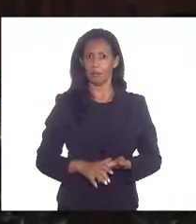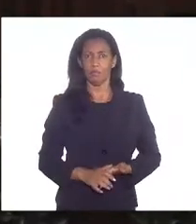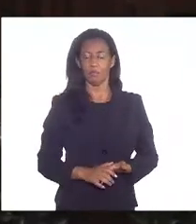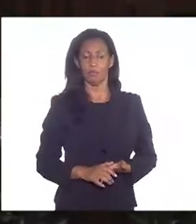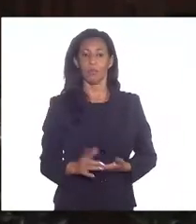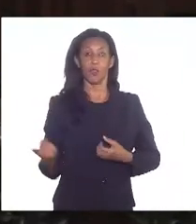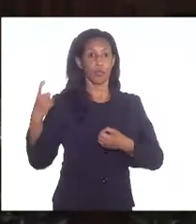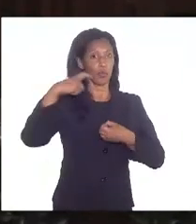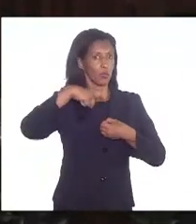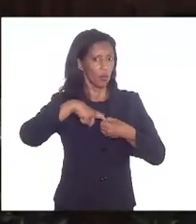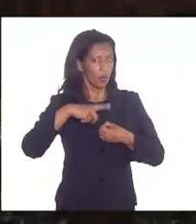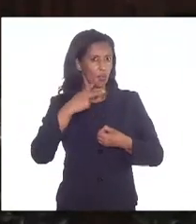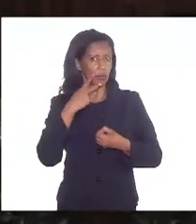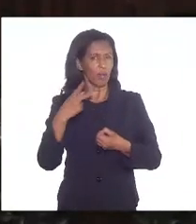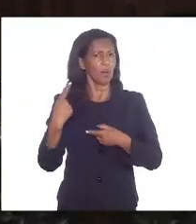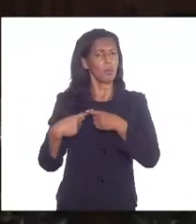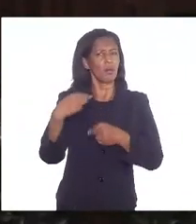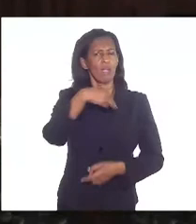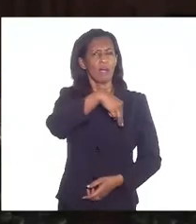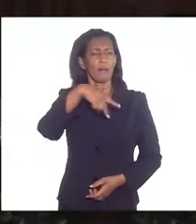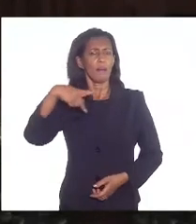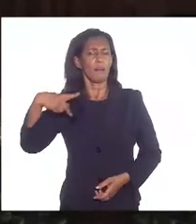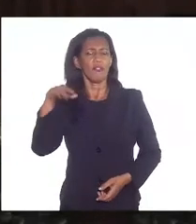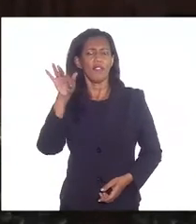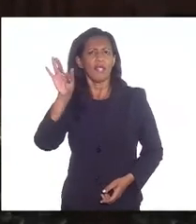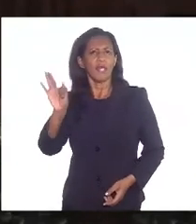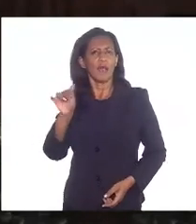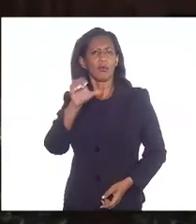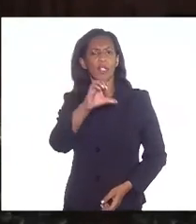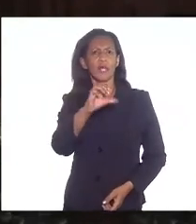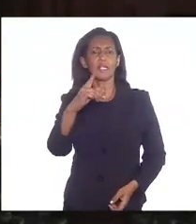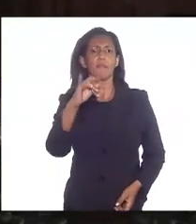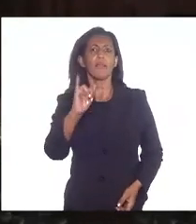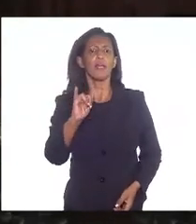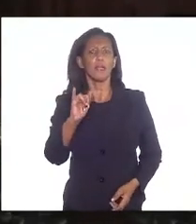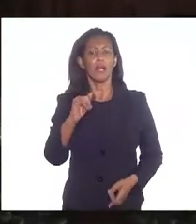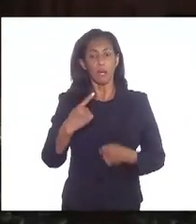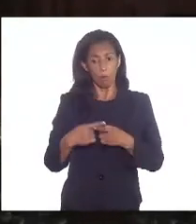dizer, por que que o Ministério Público Federal está na CPI? Porque tem a União,